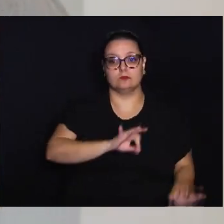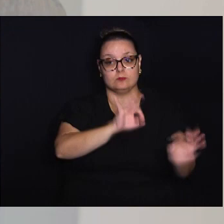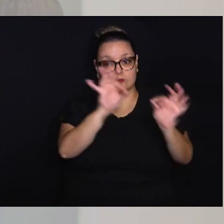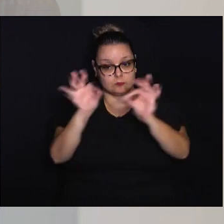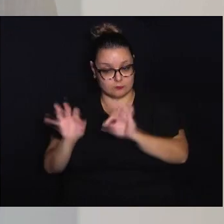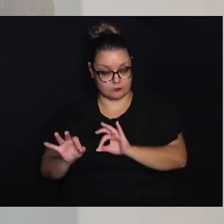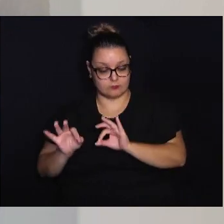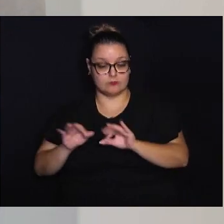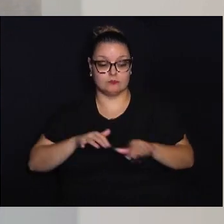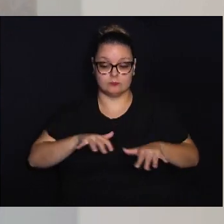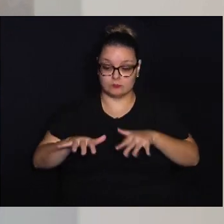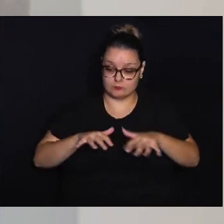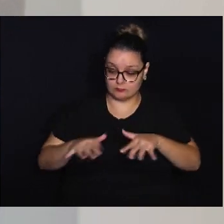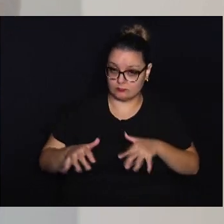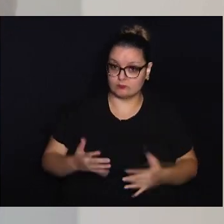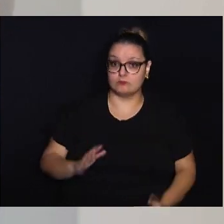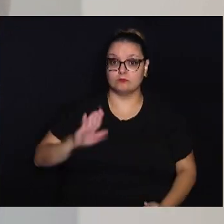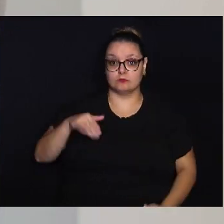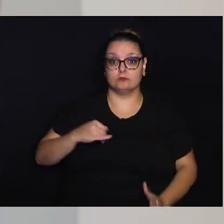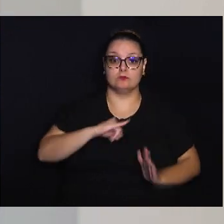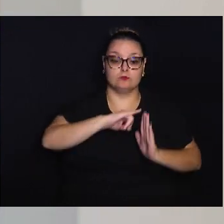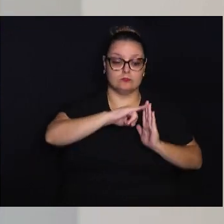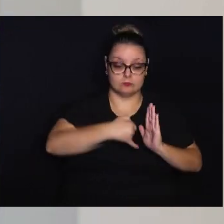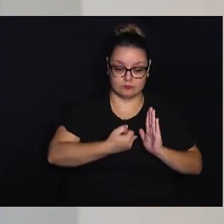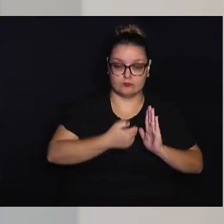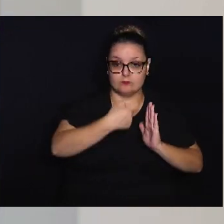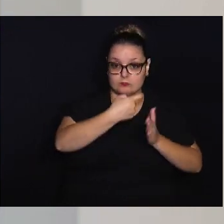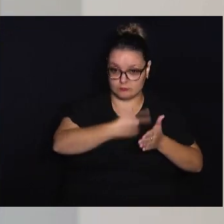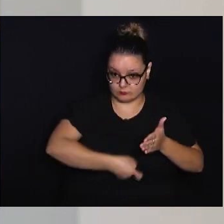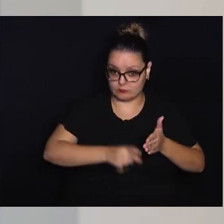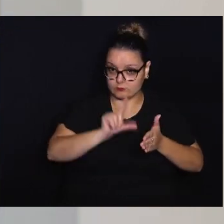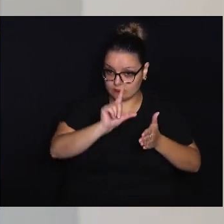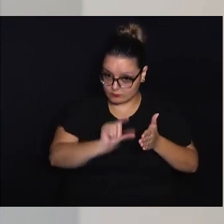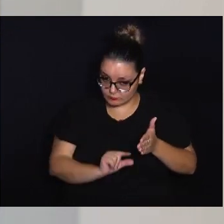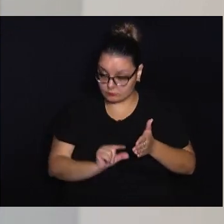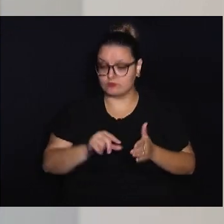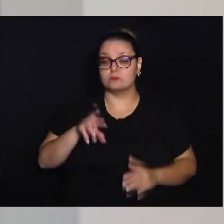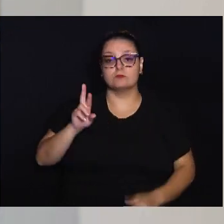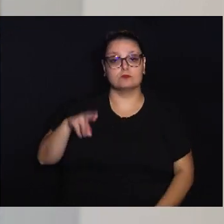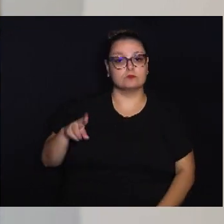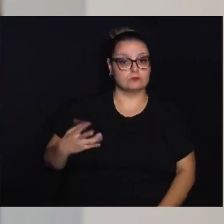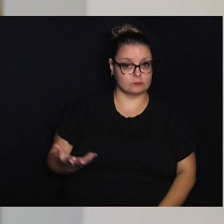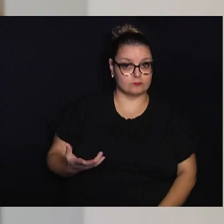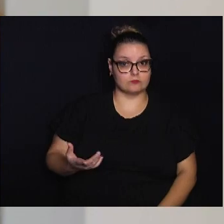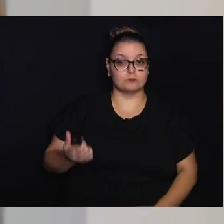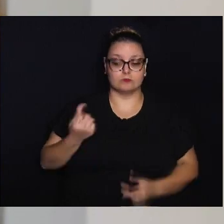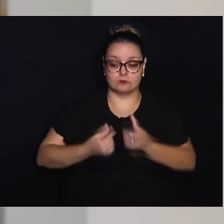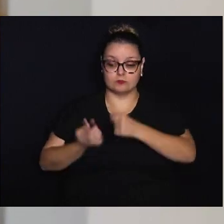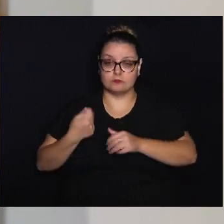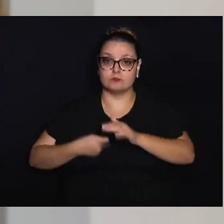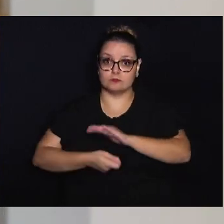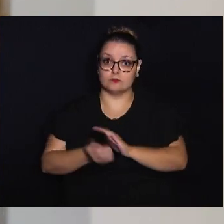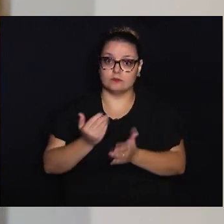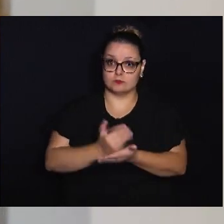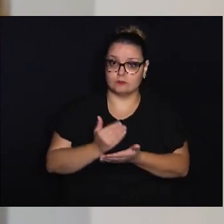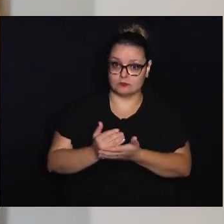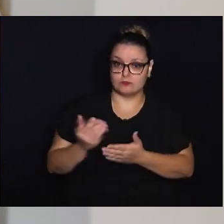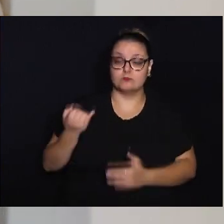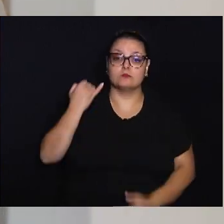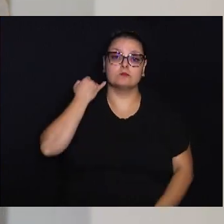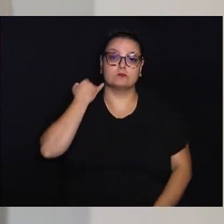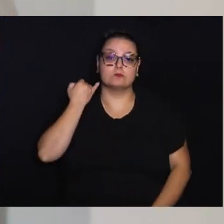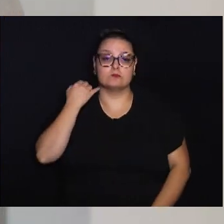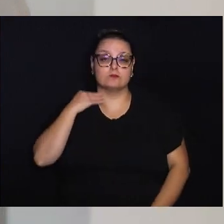que você acompanhe o movimento do mercado. Quando essas taxas estiverem mais baixas, até em decorrência de que as aplicações financeiras